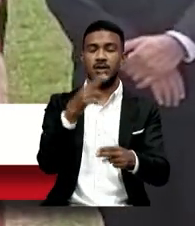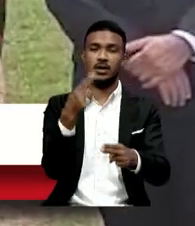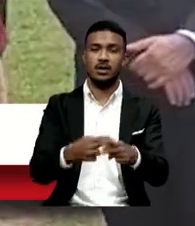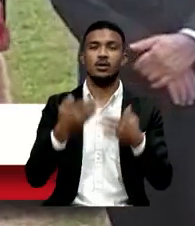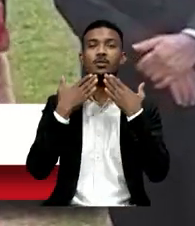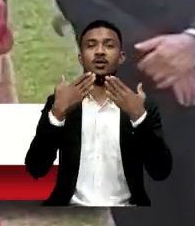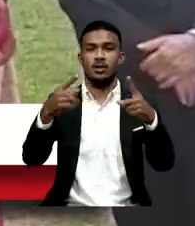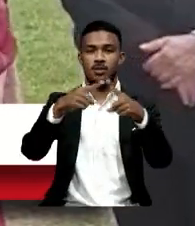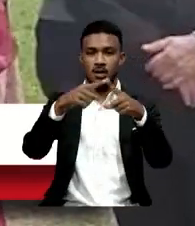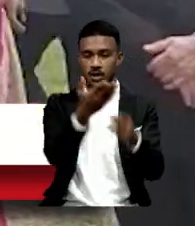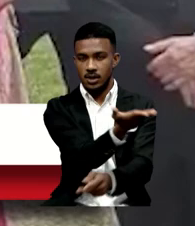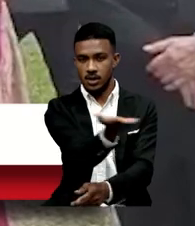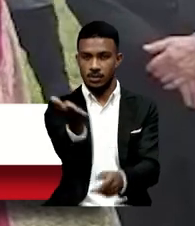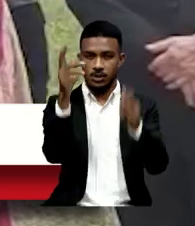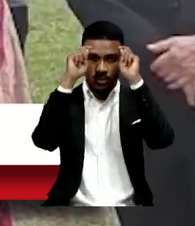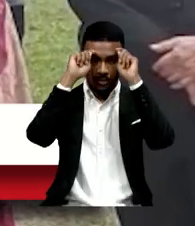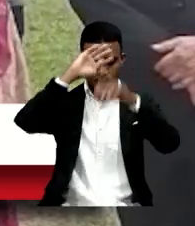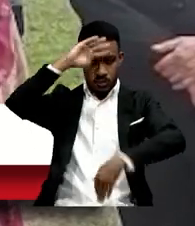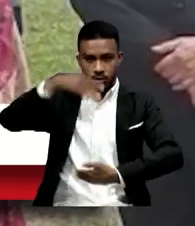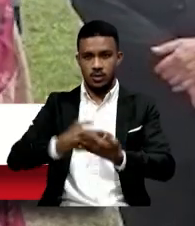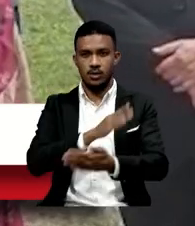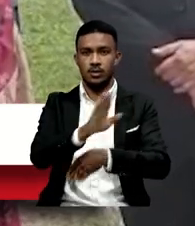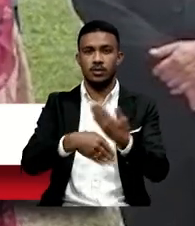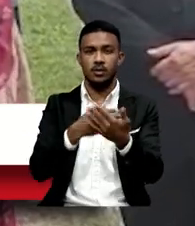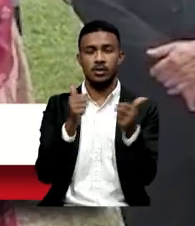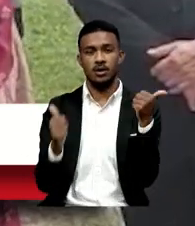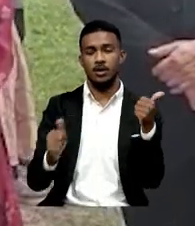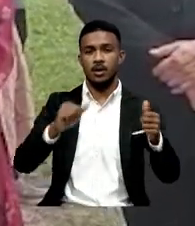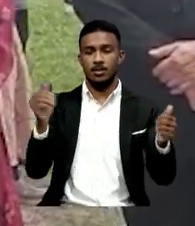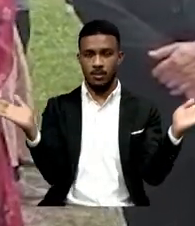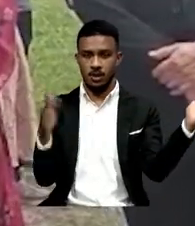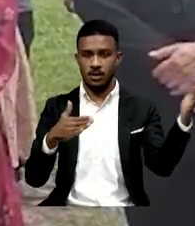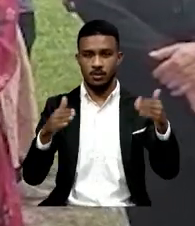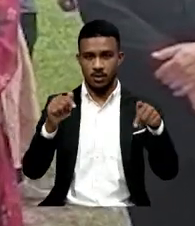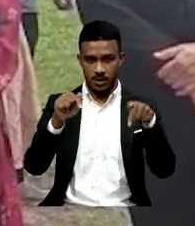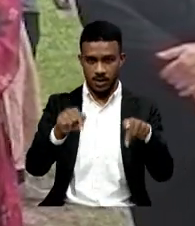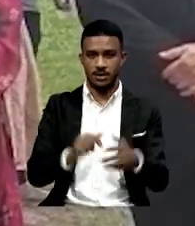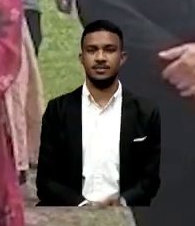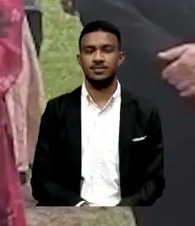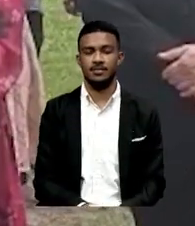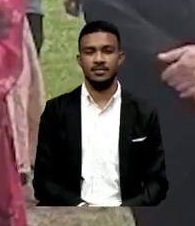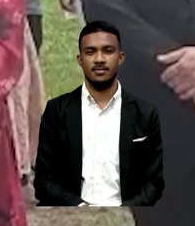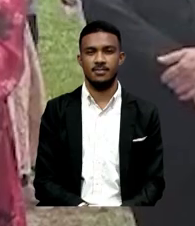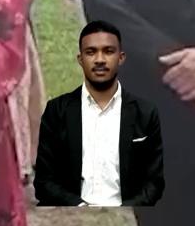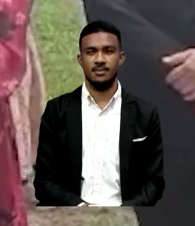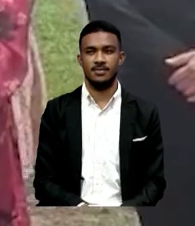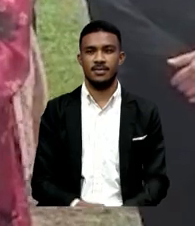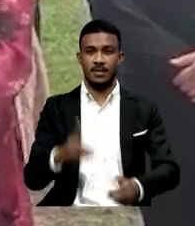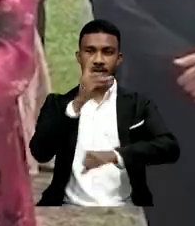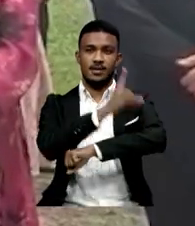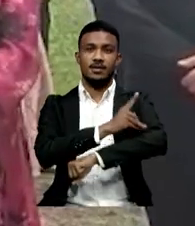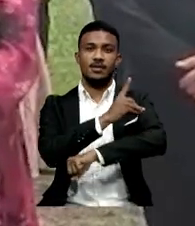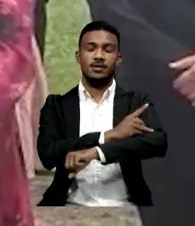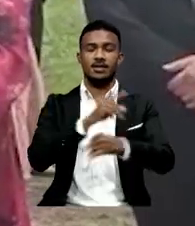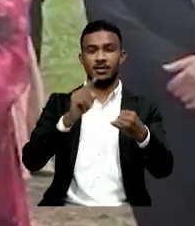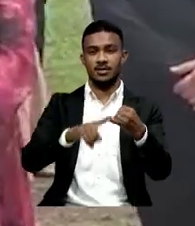Sirhotu nebe pela halibur malu ia lorong